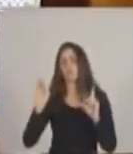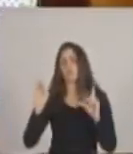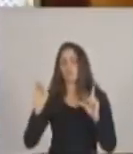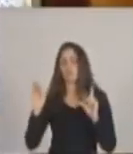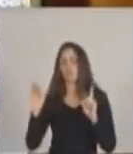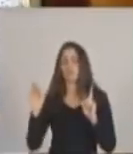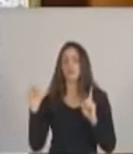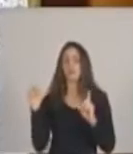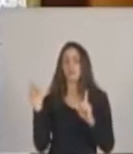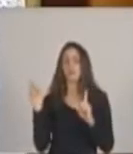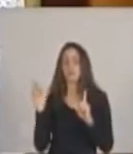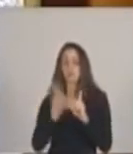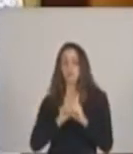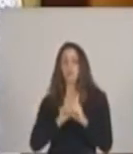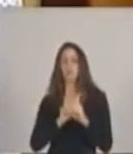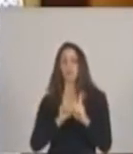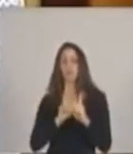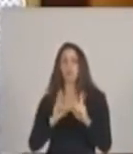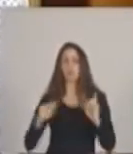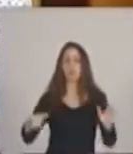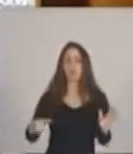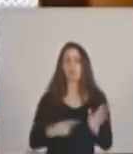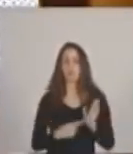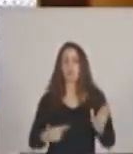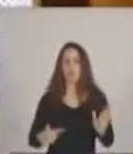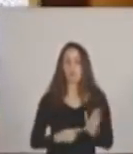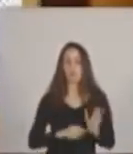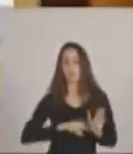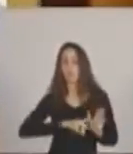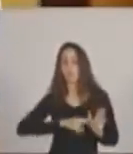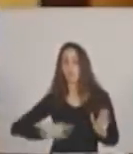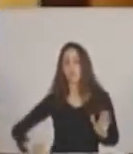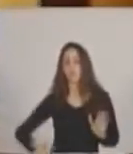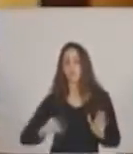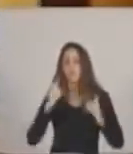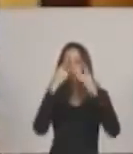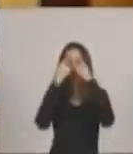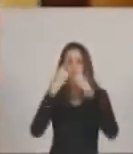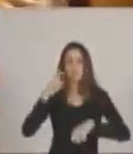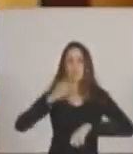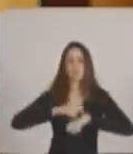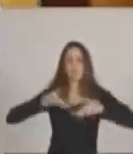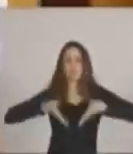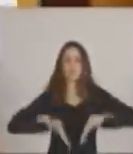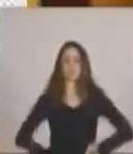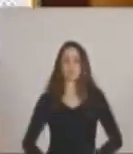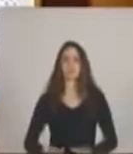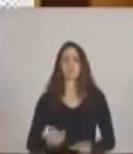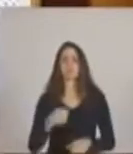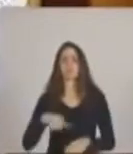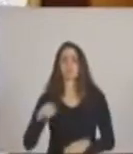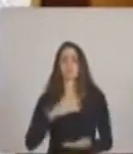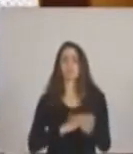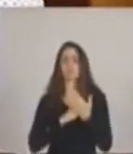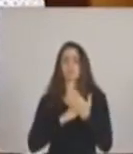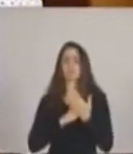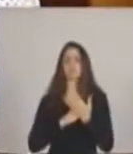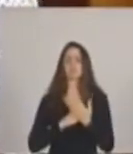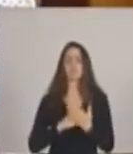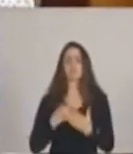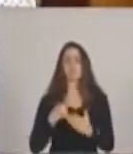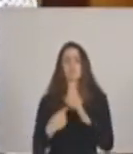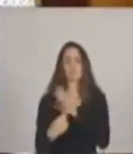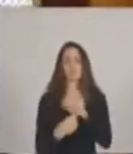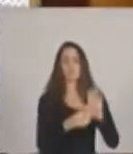muitas reclamações e denúncias de violências, inclusive no parto, o que nos motivou a estar apresentando a